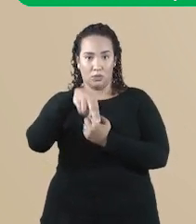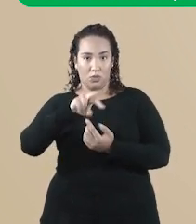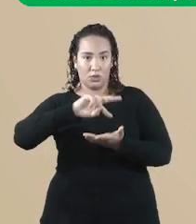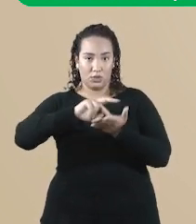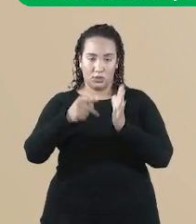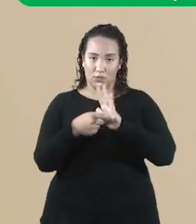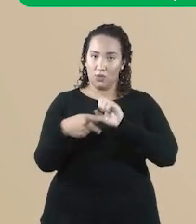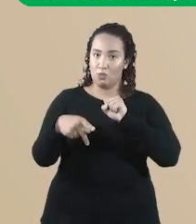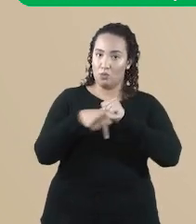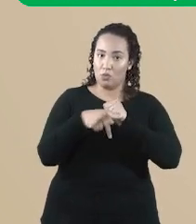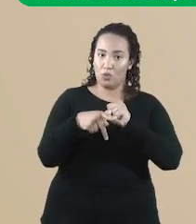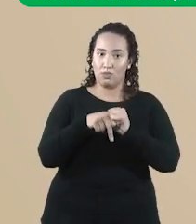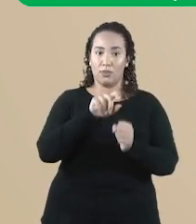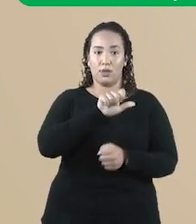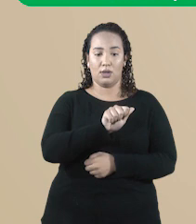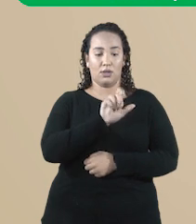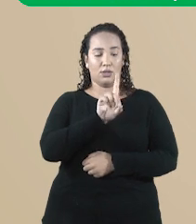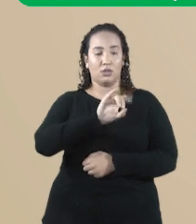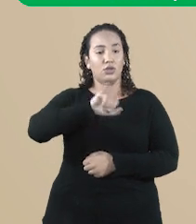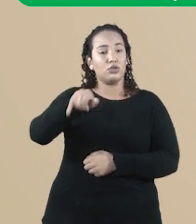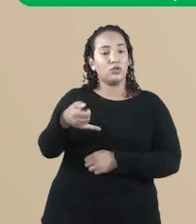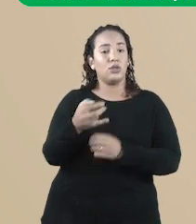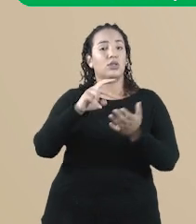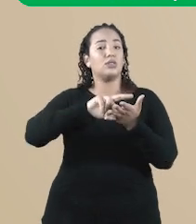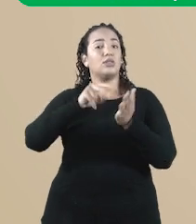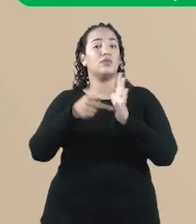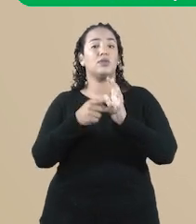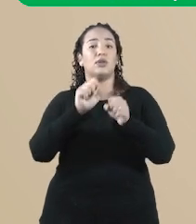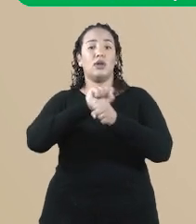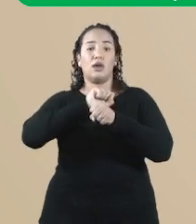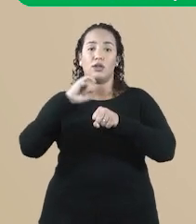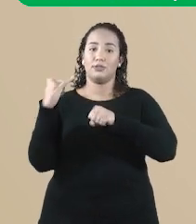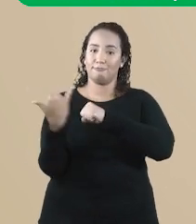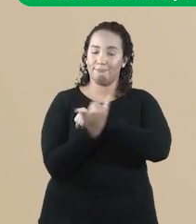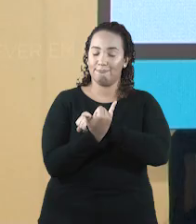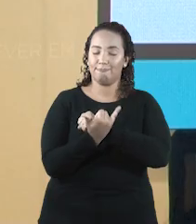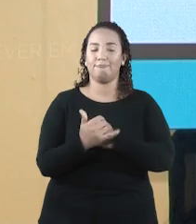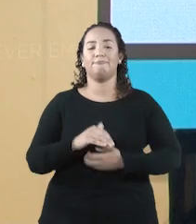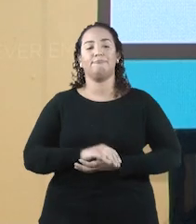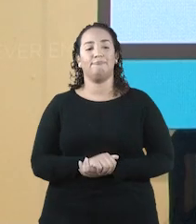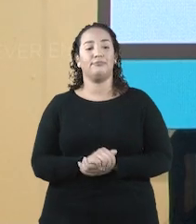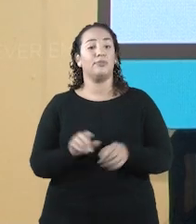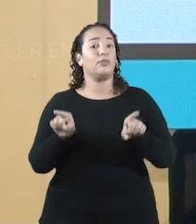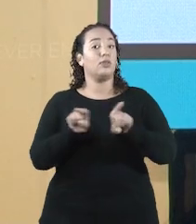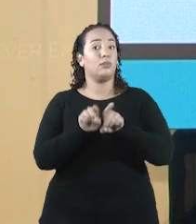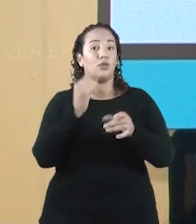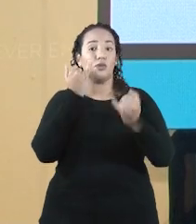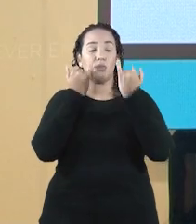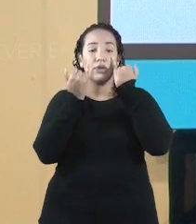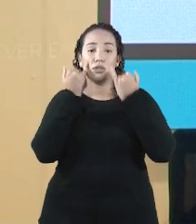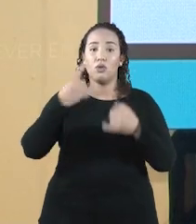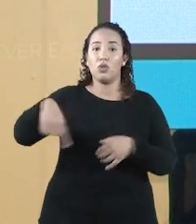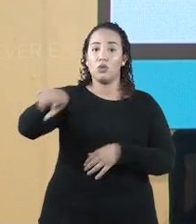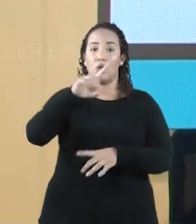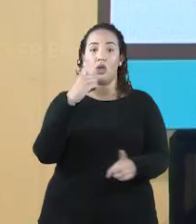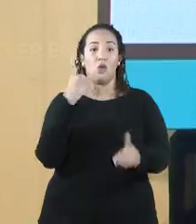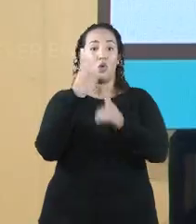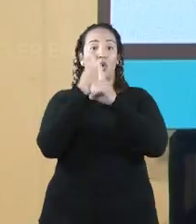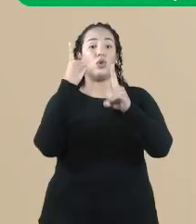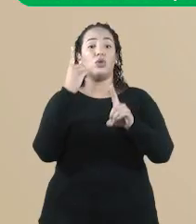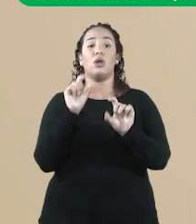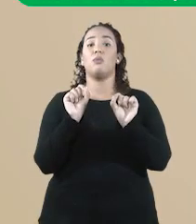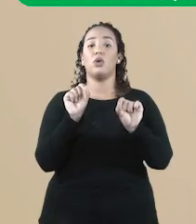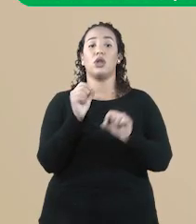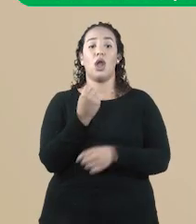significa pronome e ADJ significa adjetivo. Outra informação que encontramos no